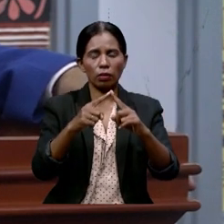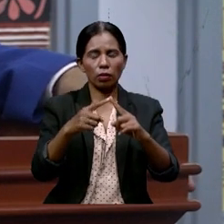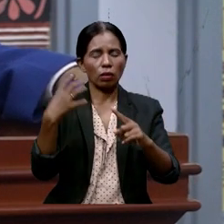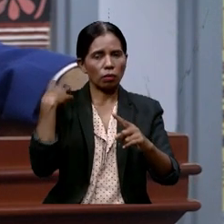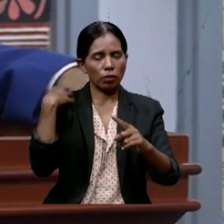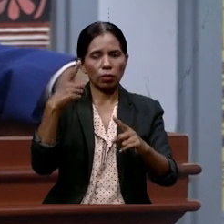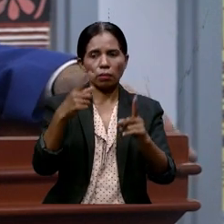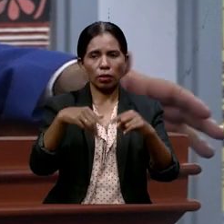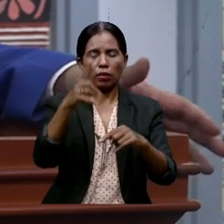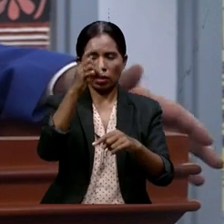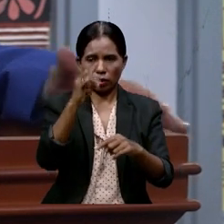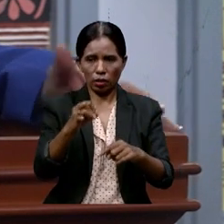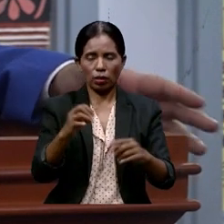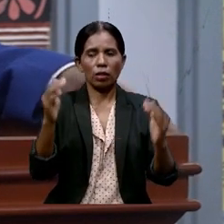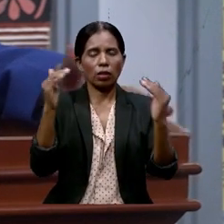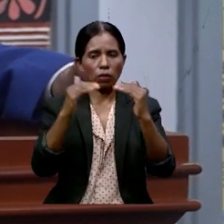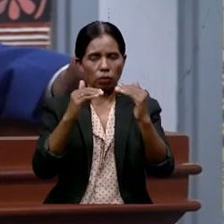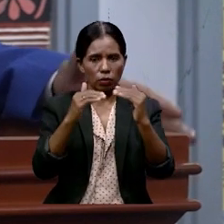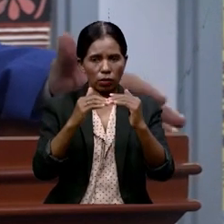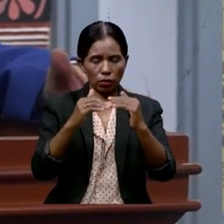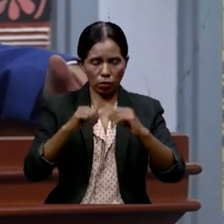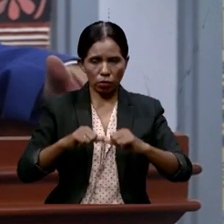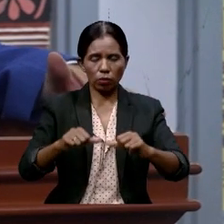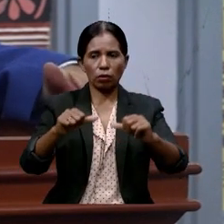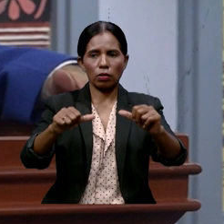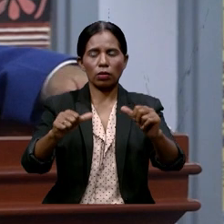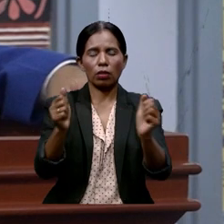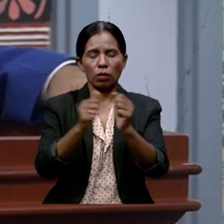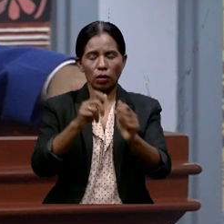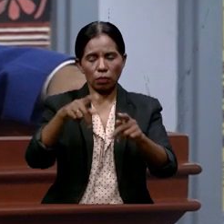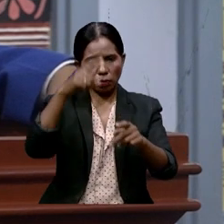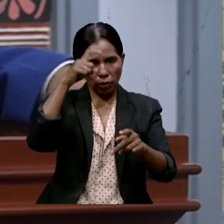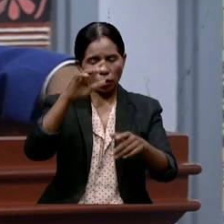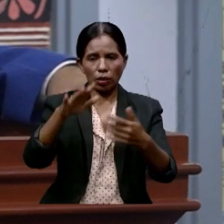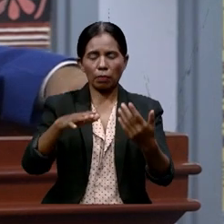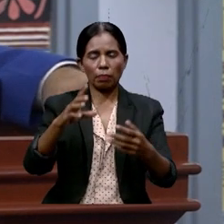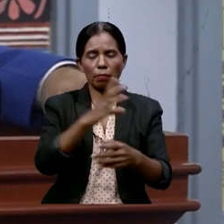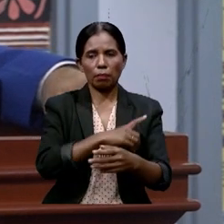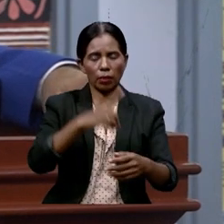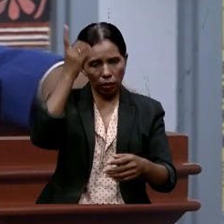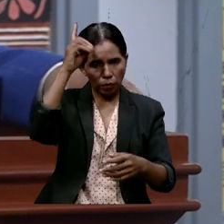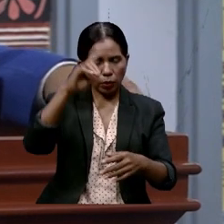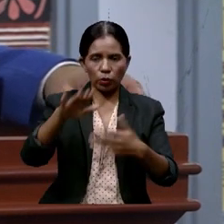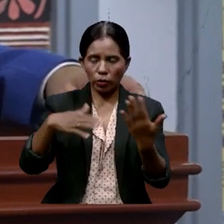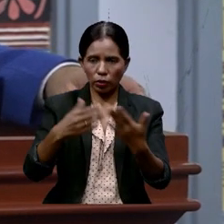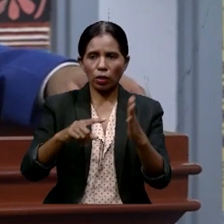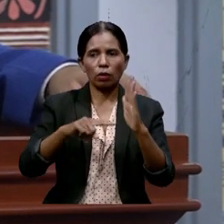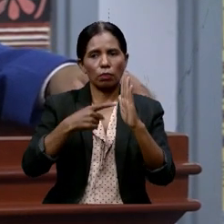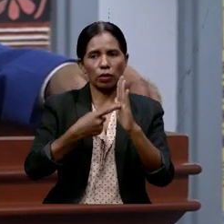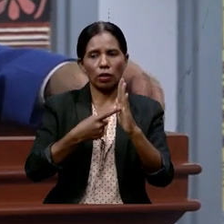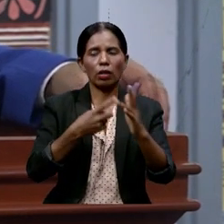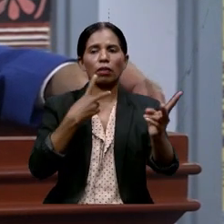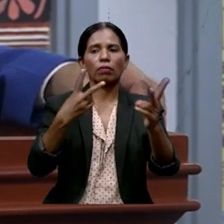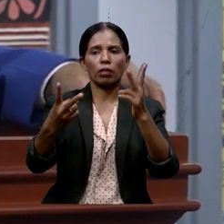Maite Dili, e encontro cortesia senhor diplomata senhor Nehoto, maka ni hahu nia